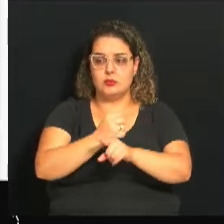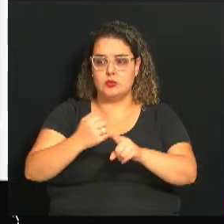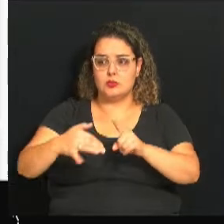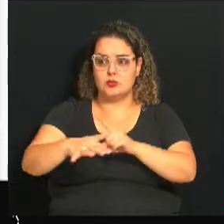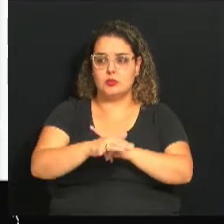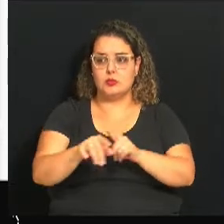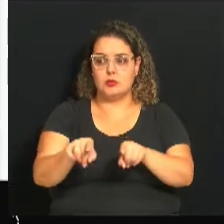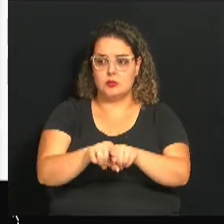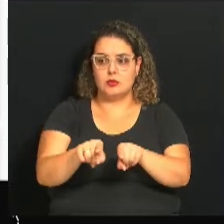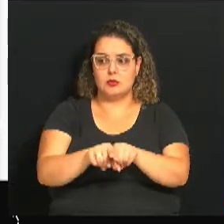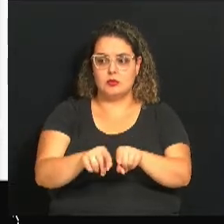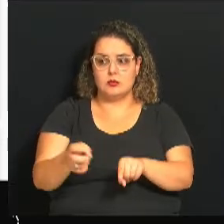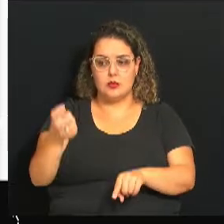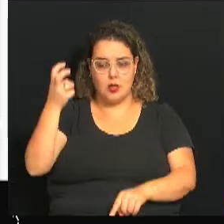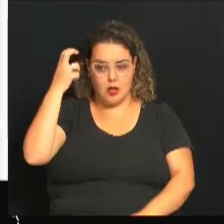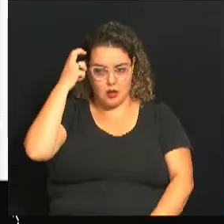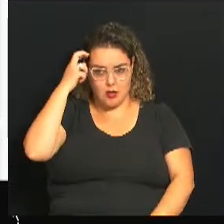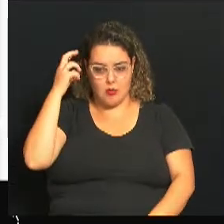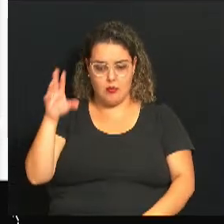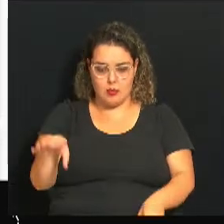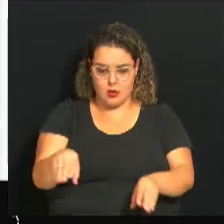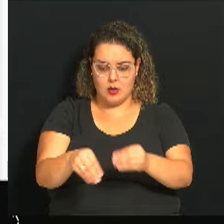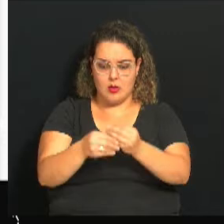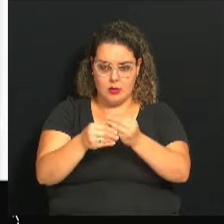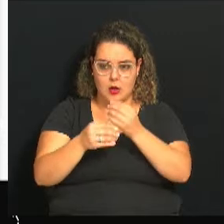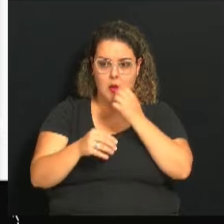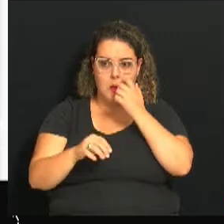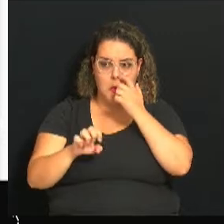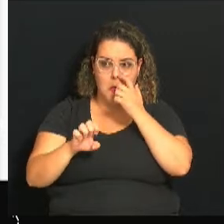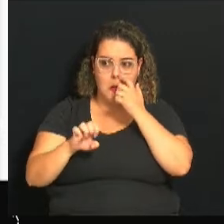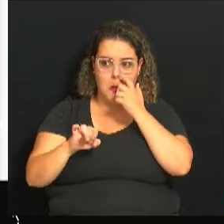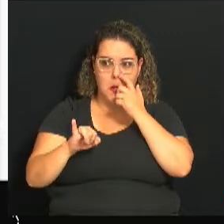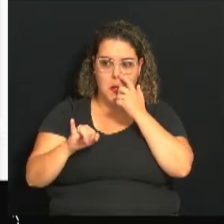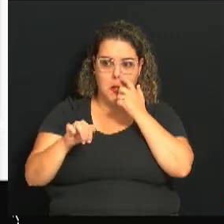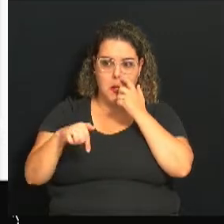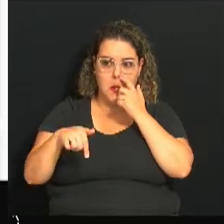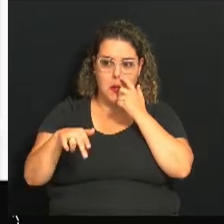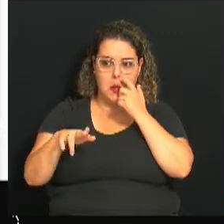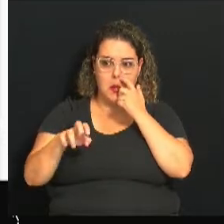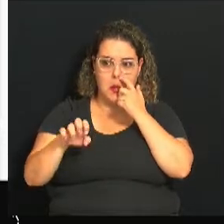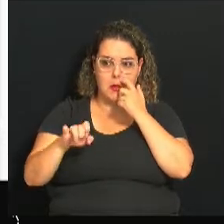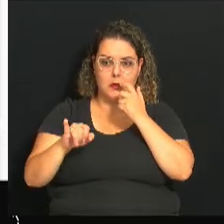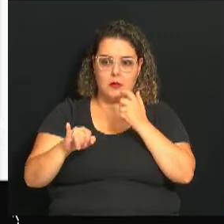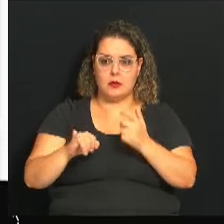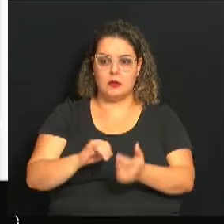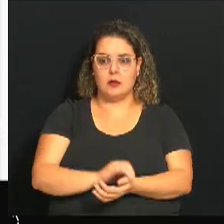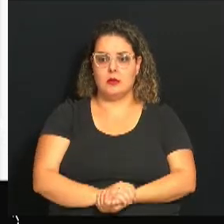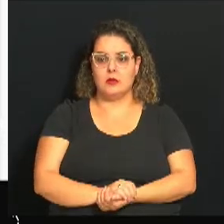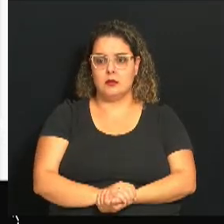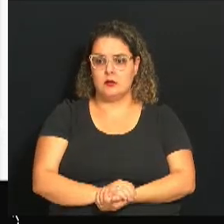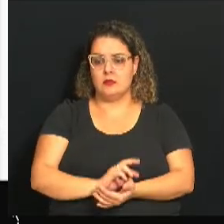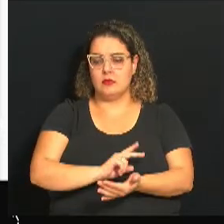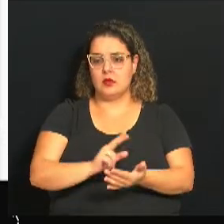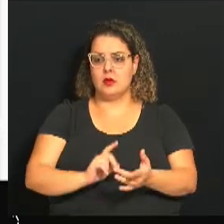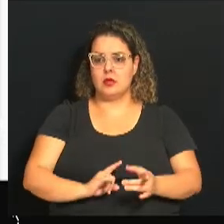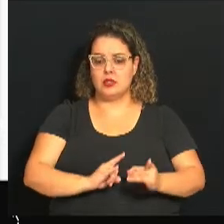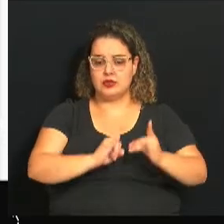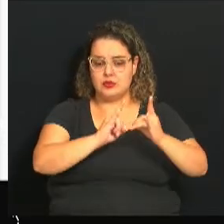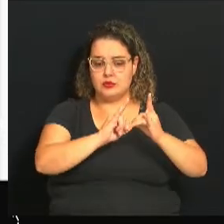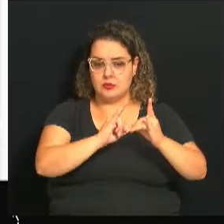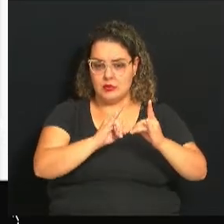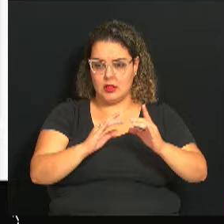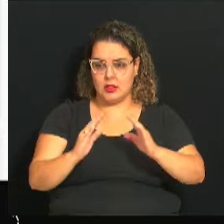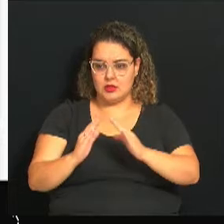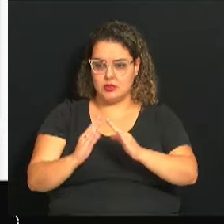cultura, serem incluídas no grupo do EIV, porque a gente tem muitos prédios abandonados, né, públicos, e